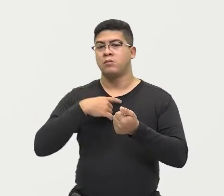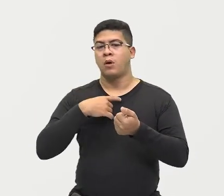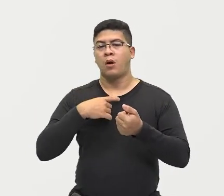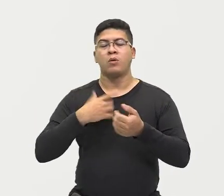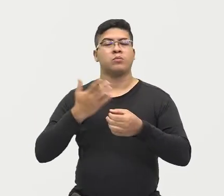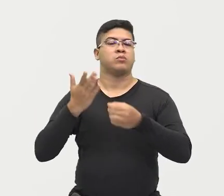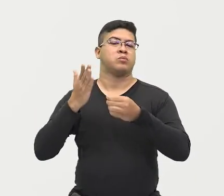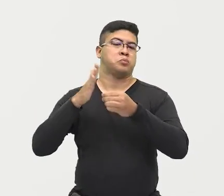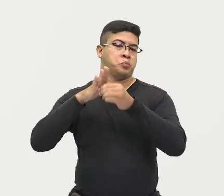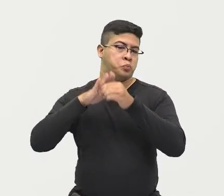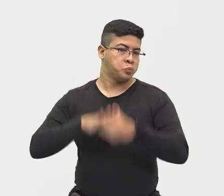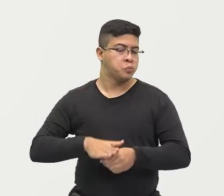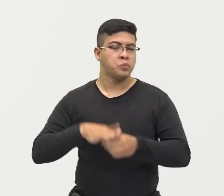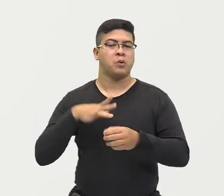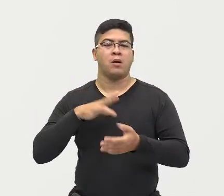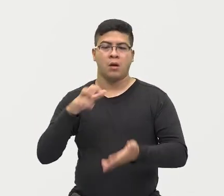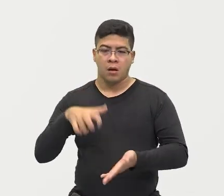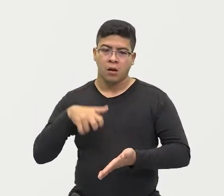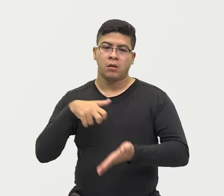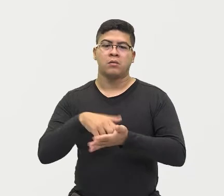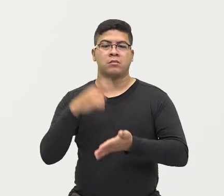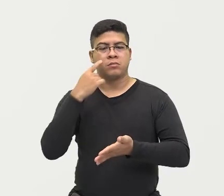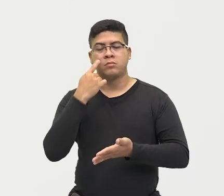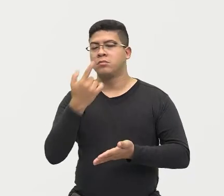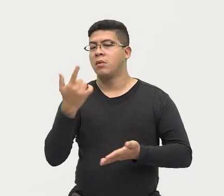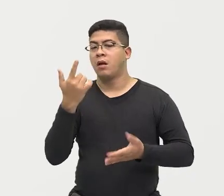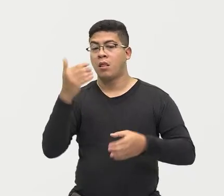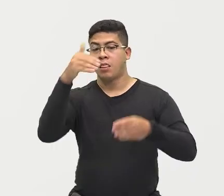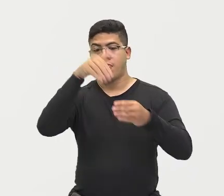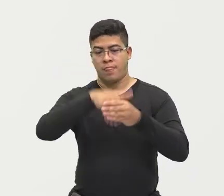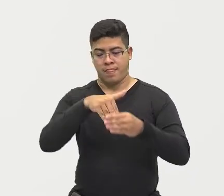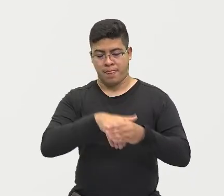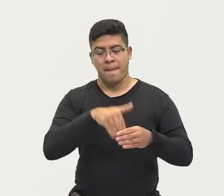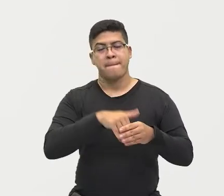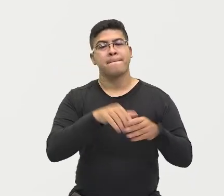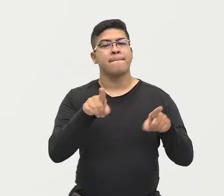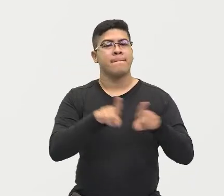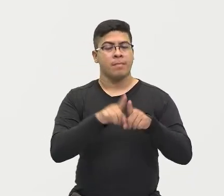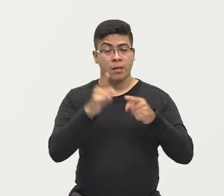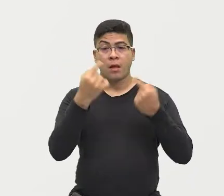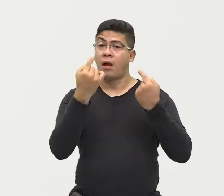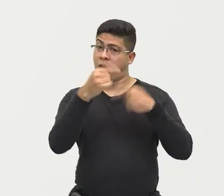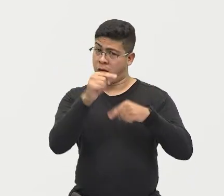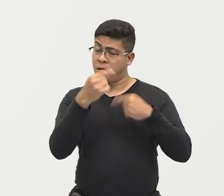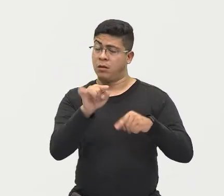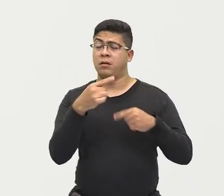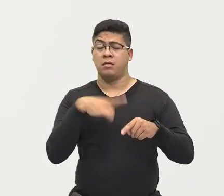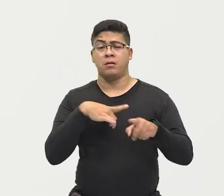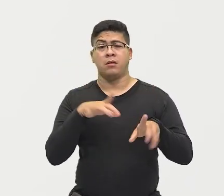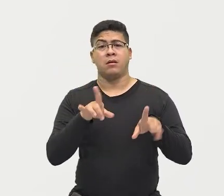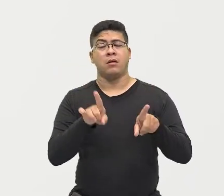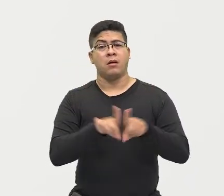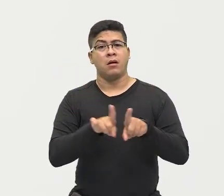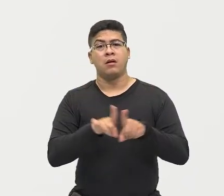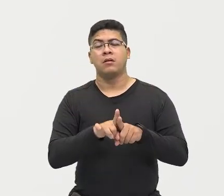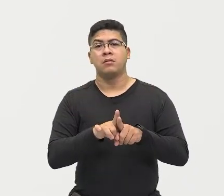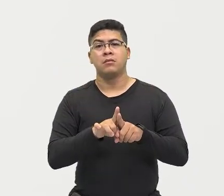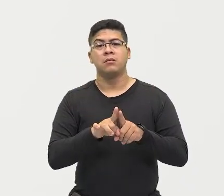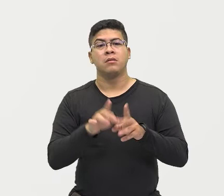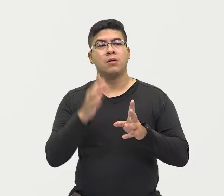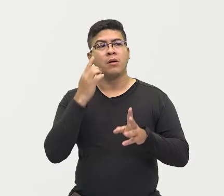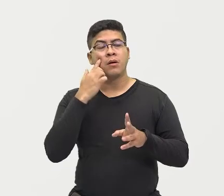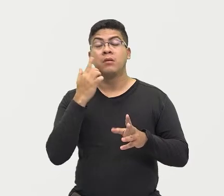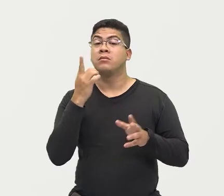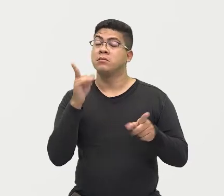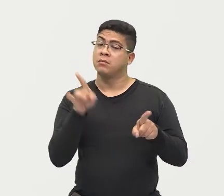massas, definindo como passivas perante as eleições, então ele era um sério crítico dessa submissão,